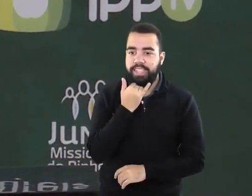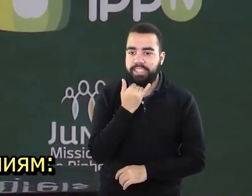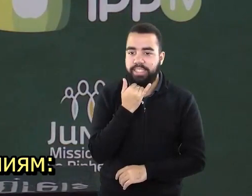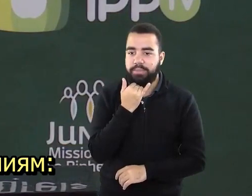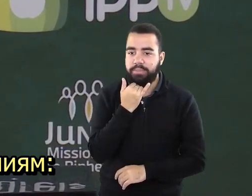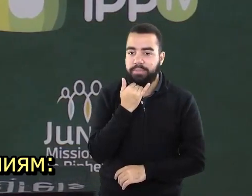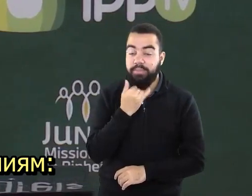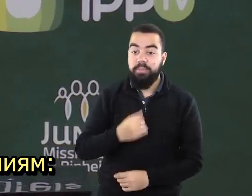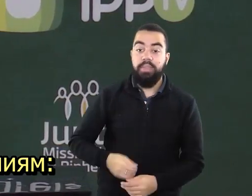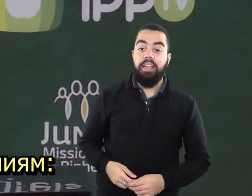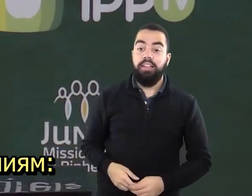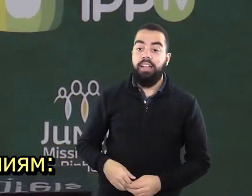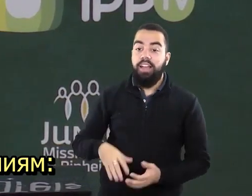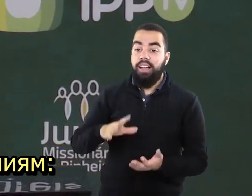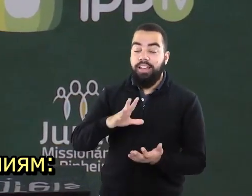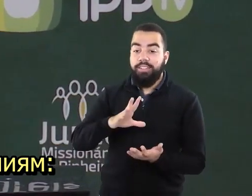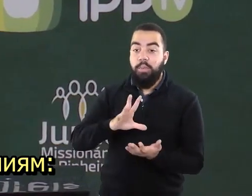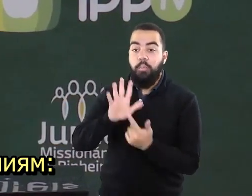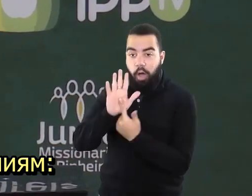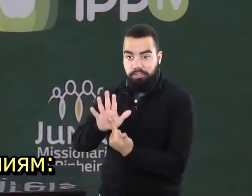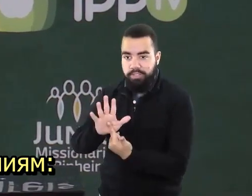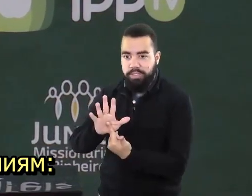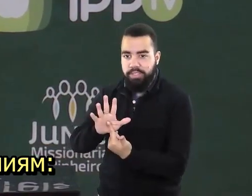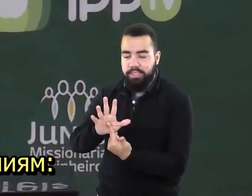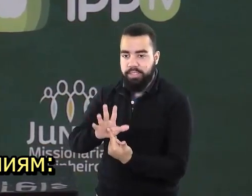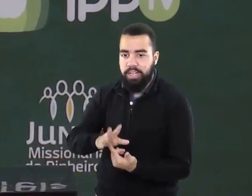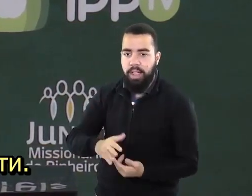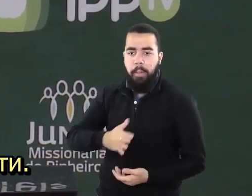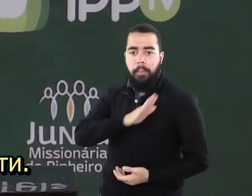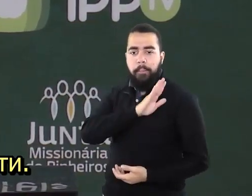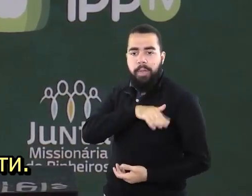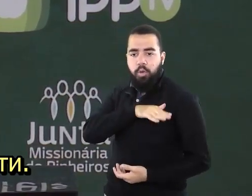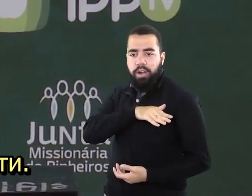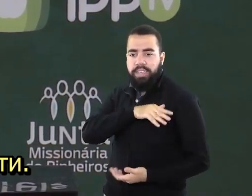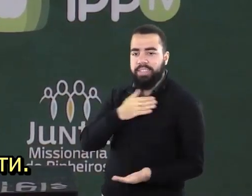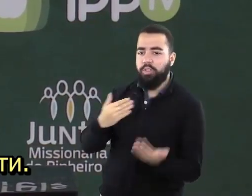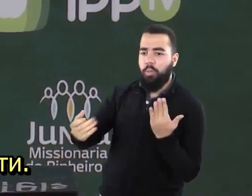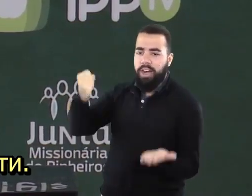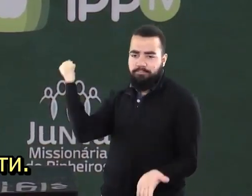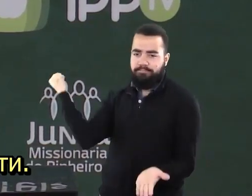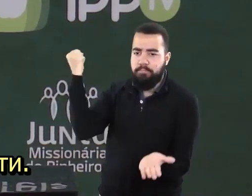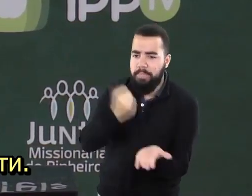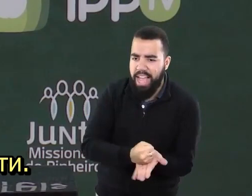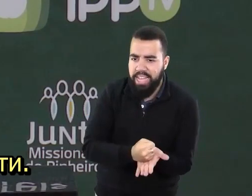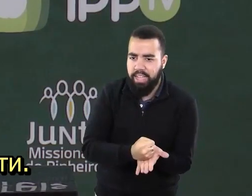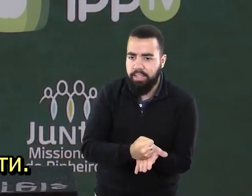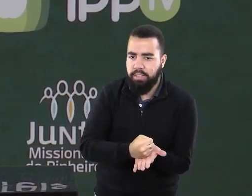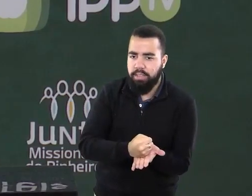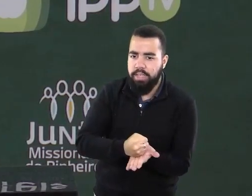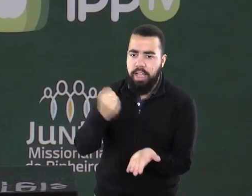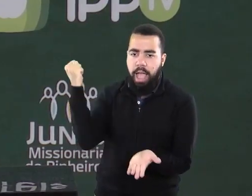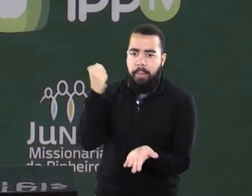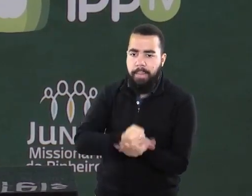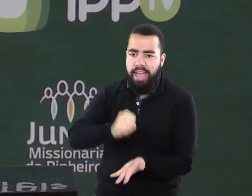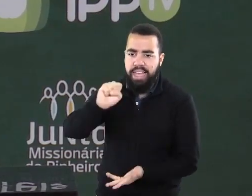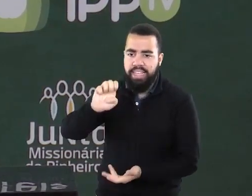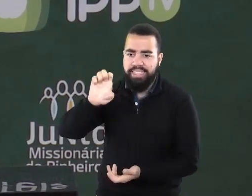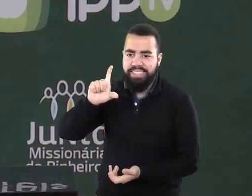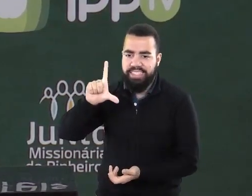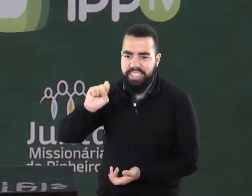selo, porque o selo traz para nós três lembranças. Primeiro, o selo fala de propriedade. É